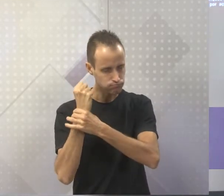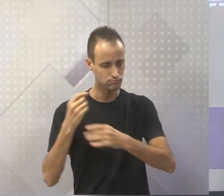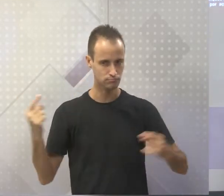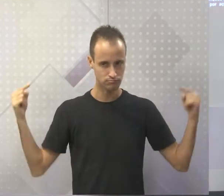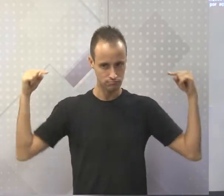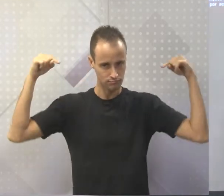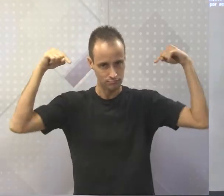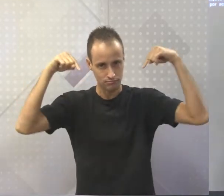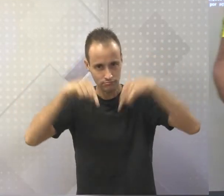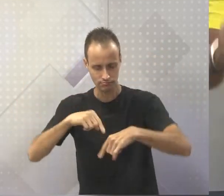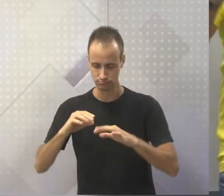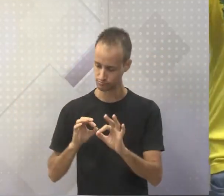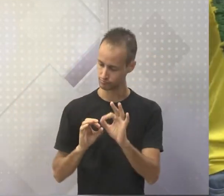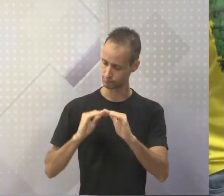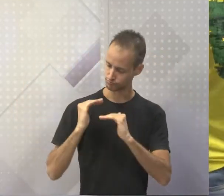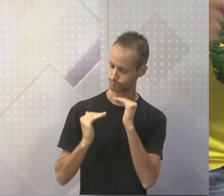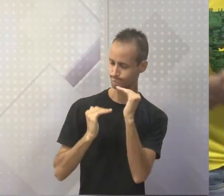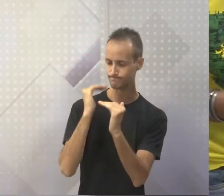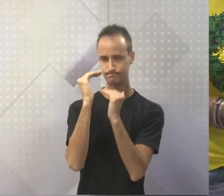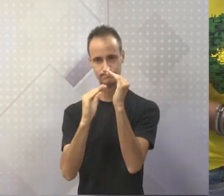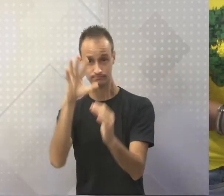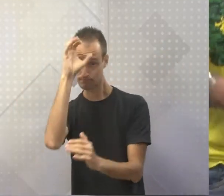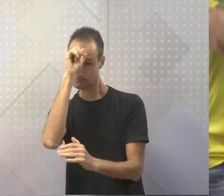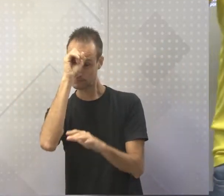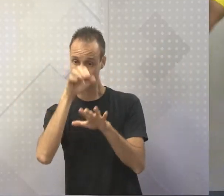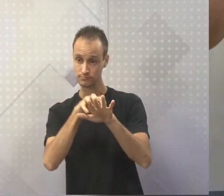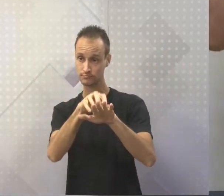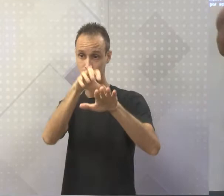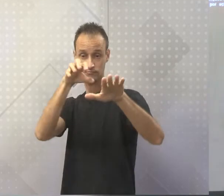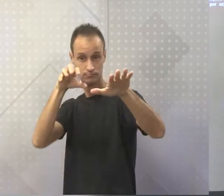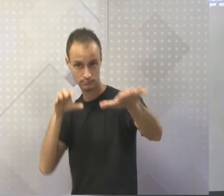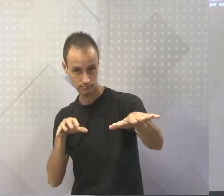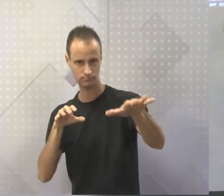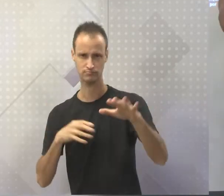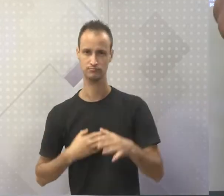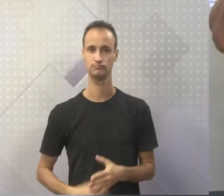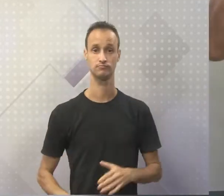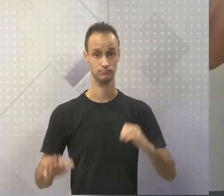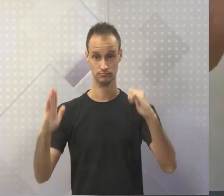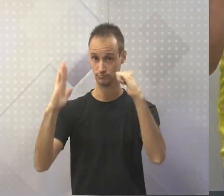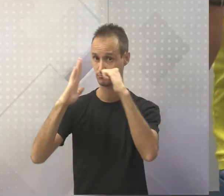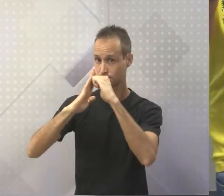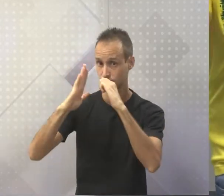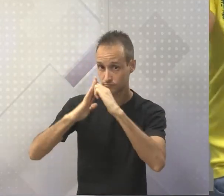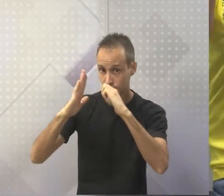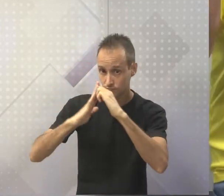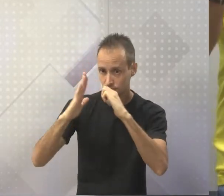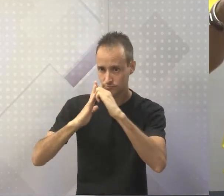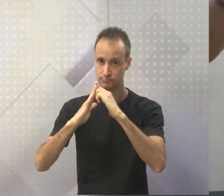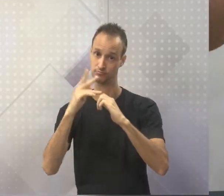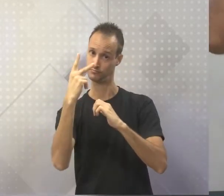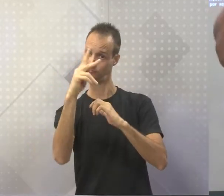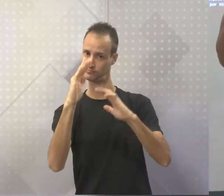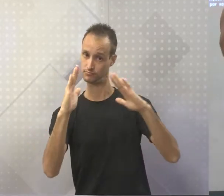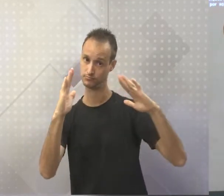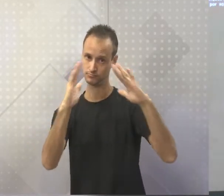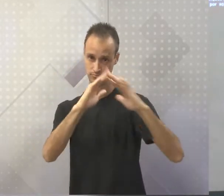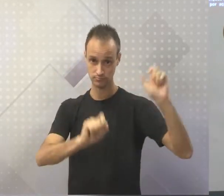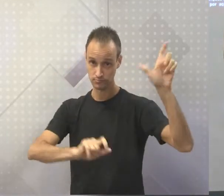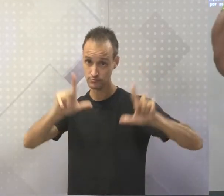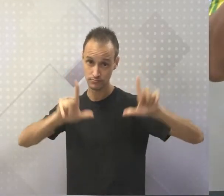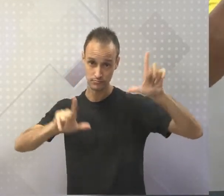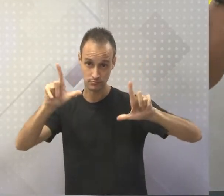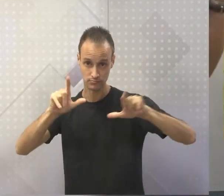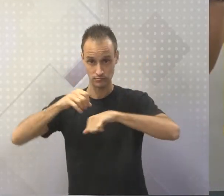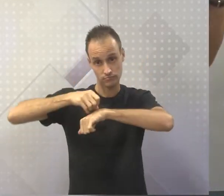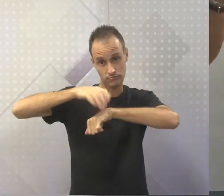estamos construindo um conhecimento à distância. Conexão Escolar entra aí no celular, trazendo